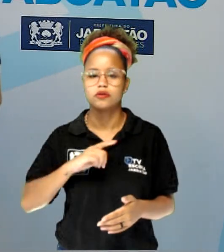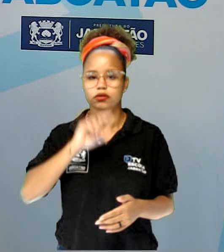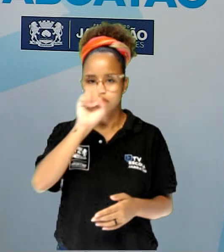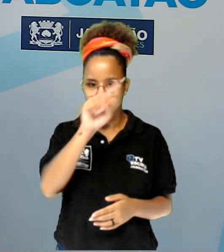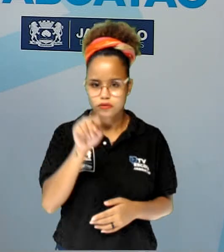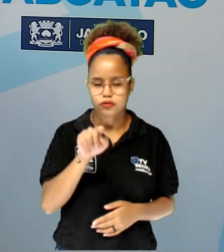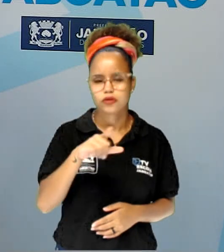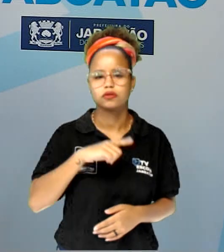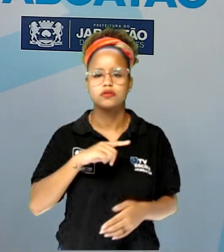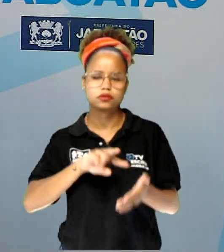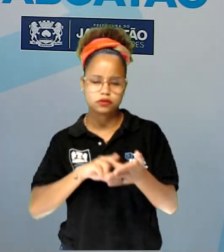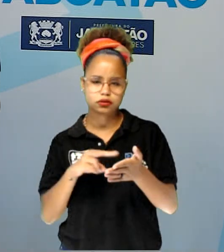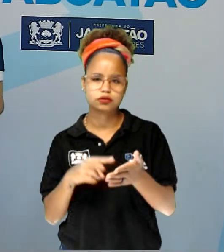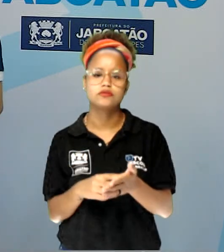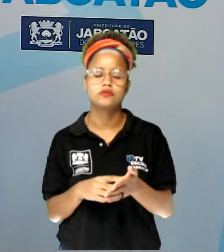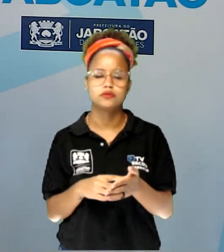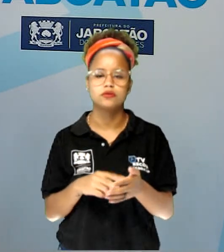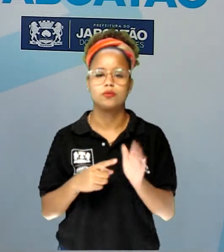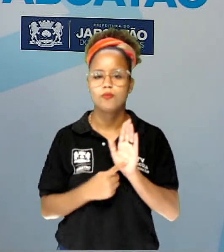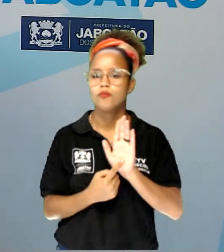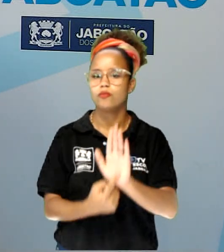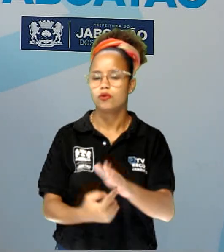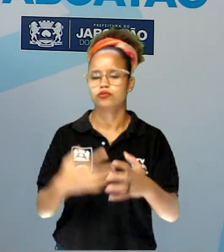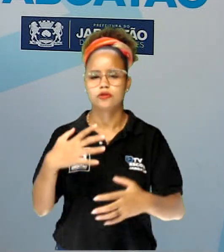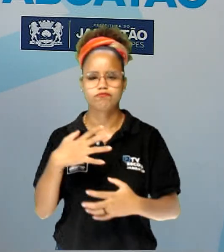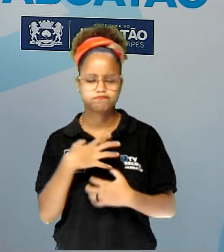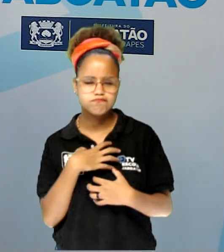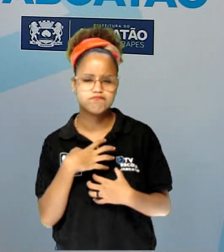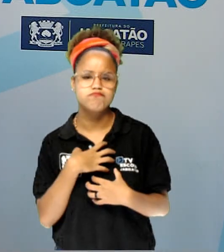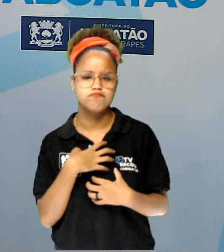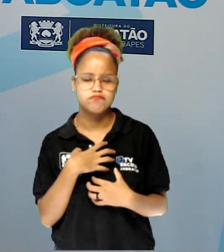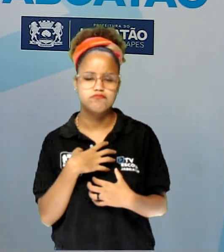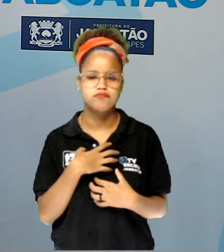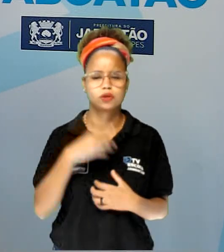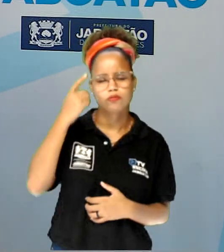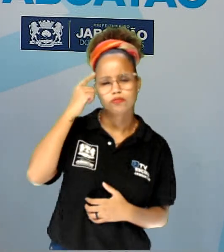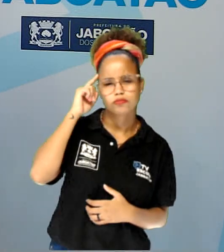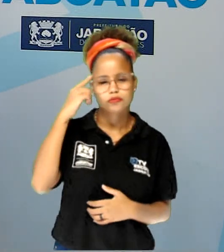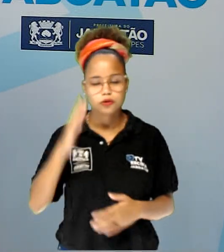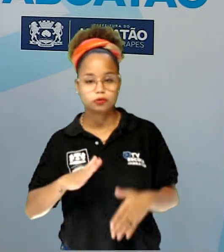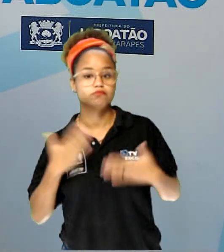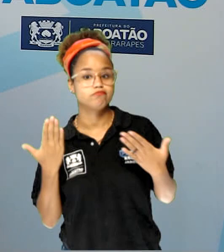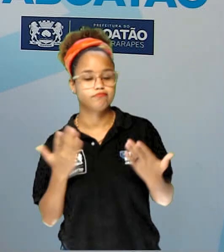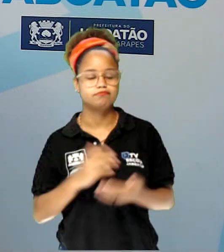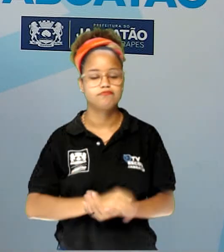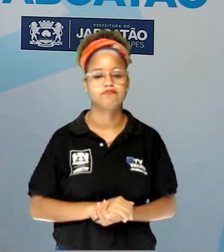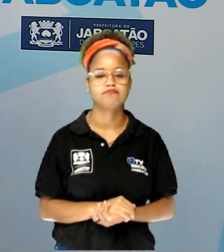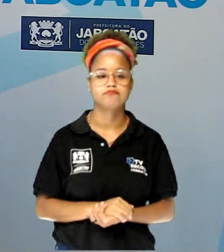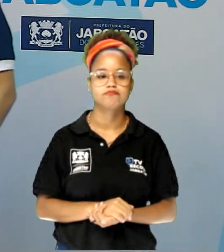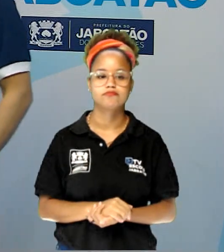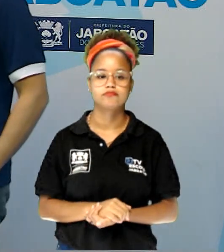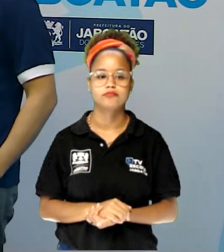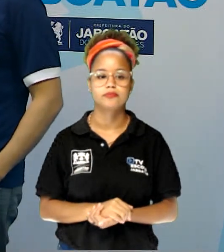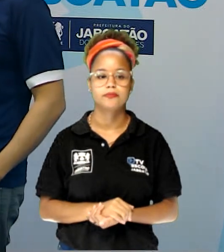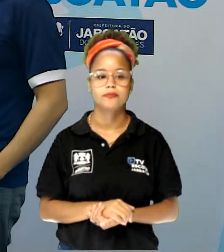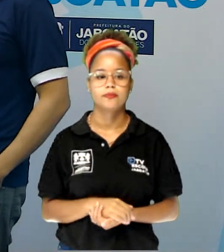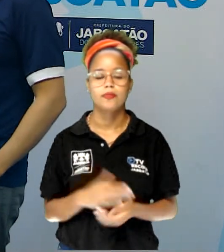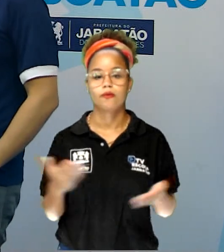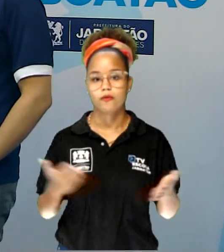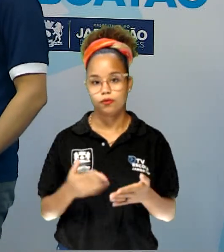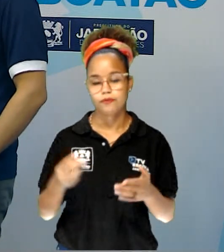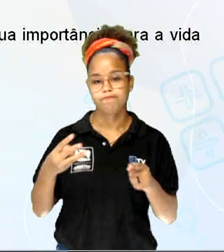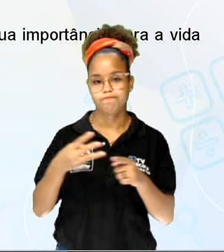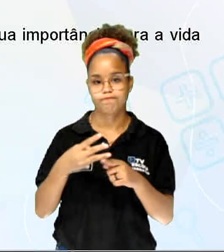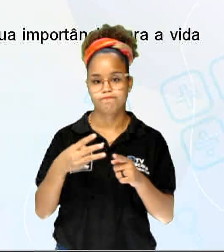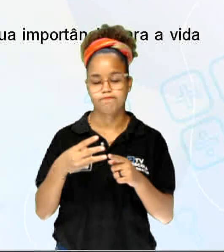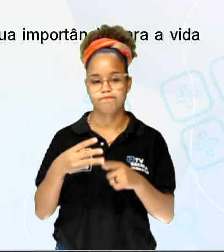né, um sentimento, né? Dúvida, espanto e por aí segue. Vamos avaliar aqui o item